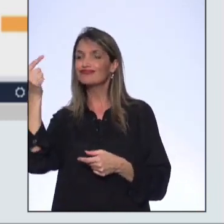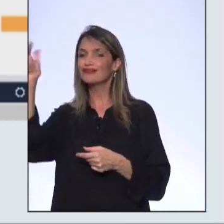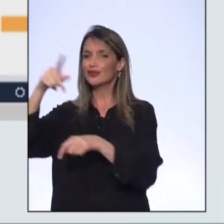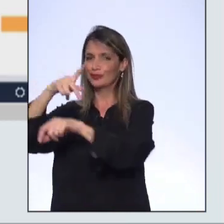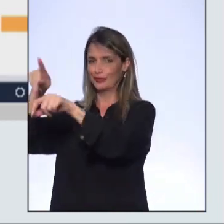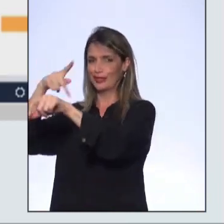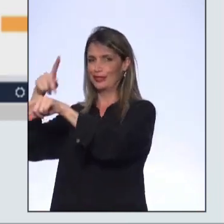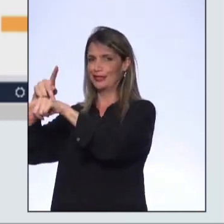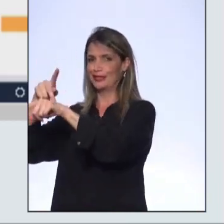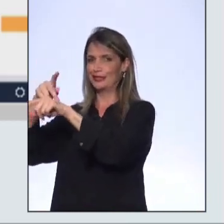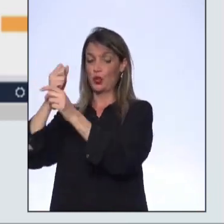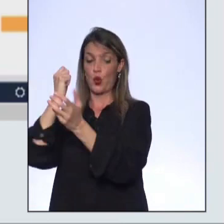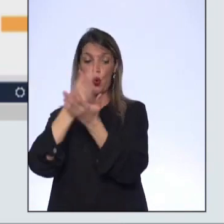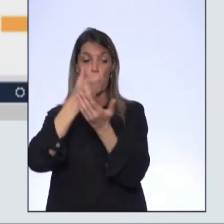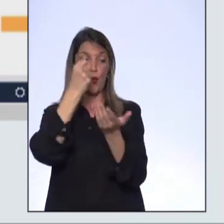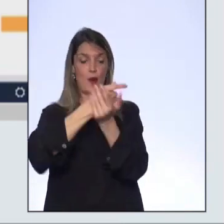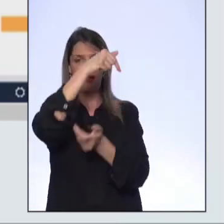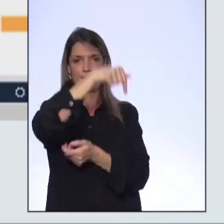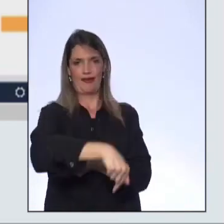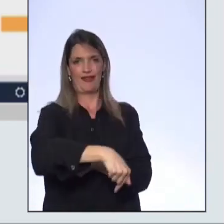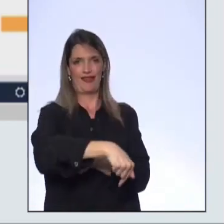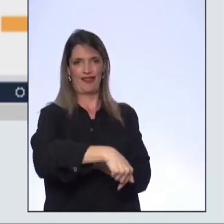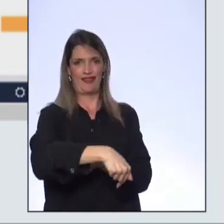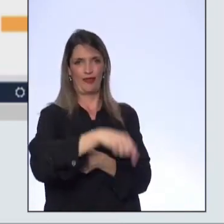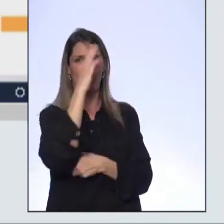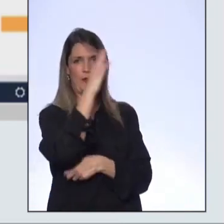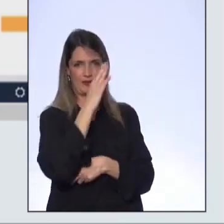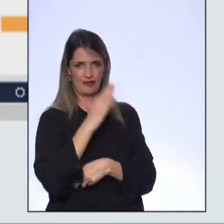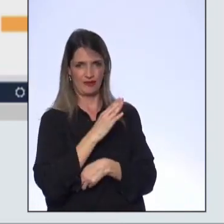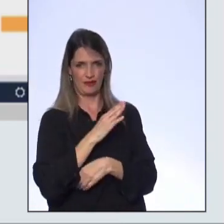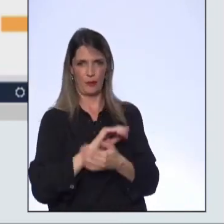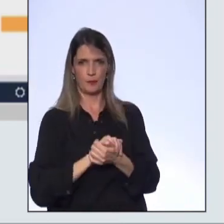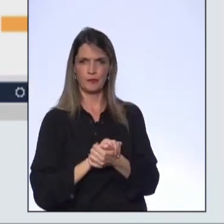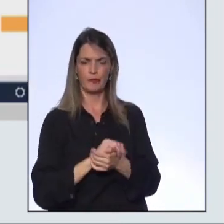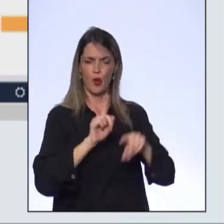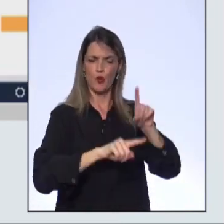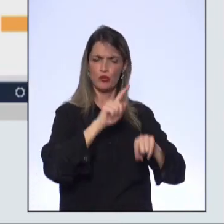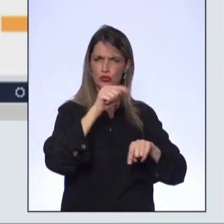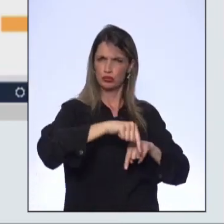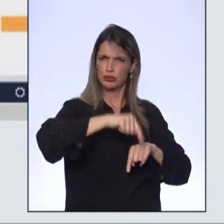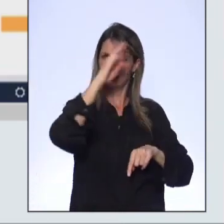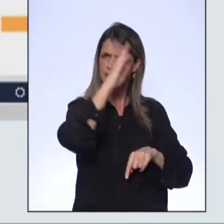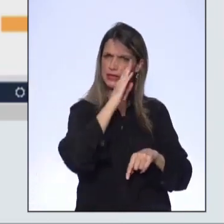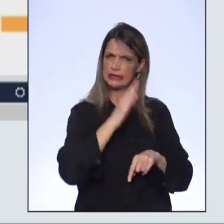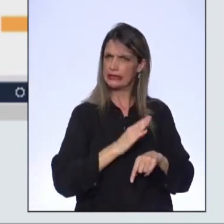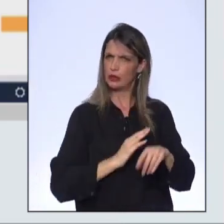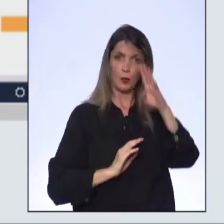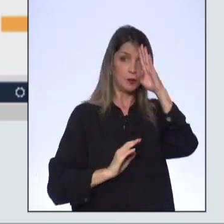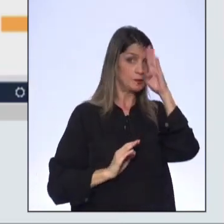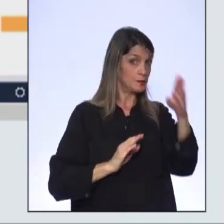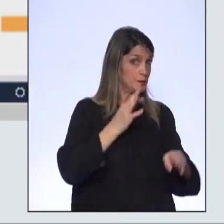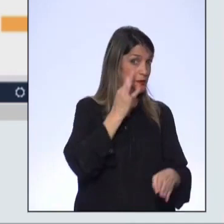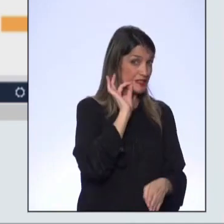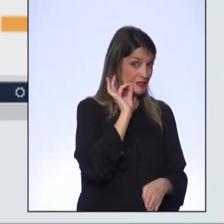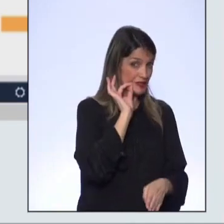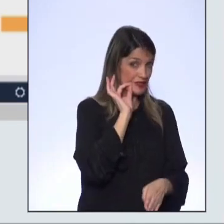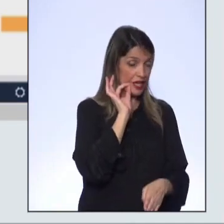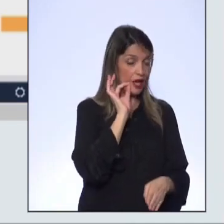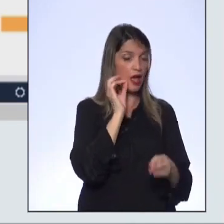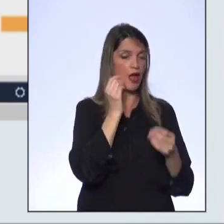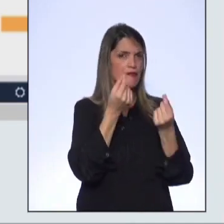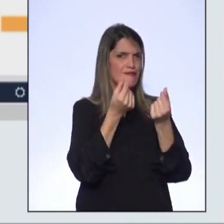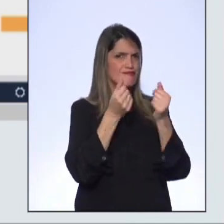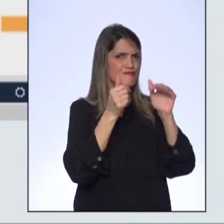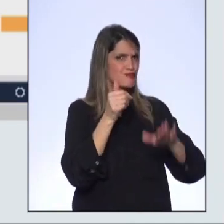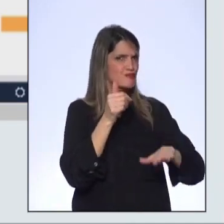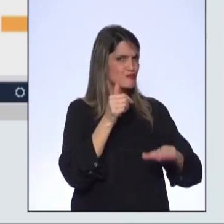poder de compra no mercado brasileiro. Dessa forma, os produtos brasileiros, principalmente o café, ficavam mais baratos